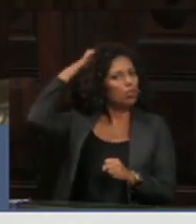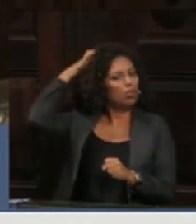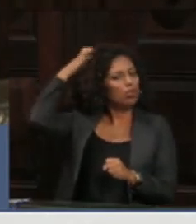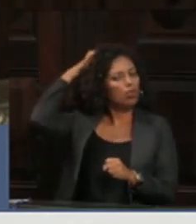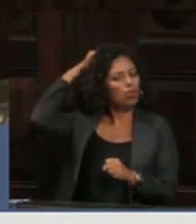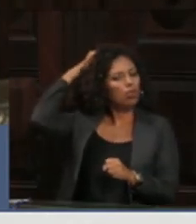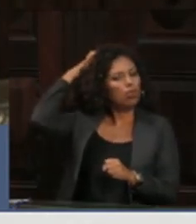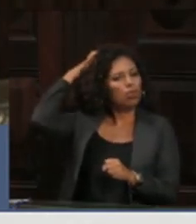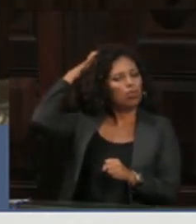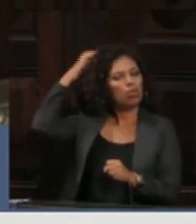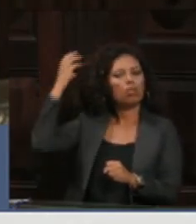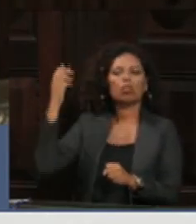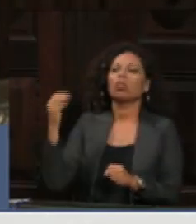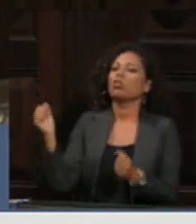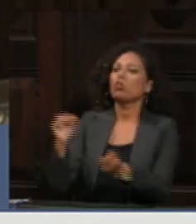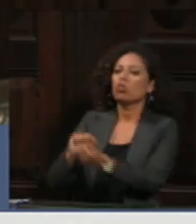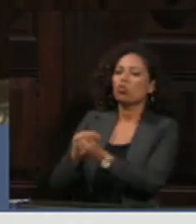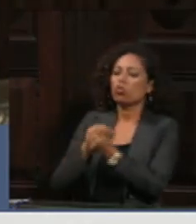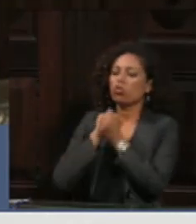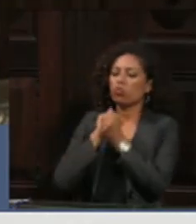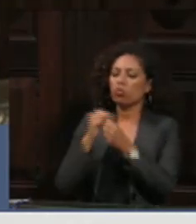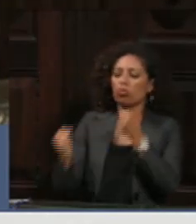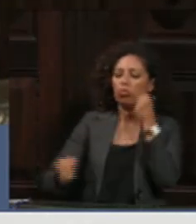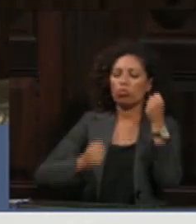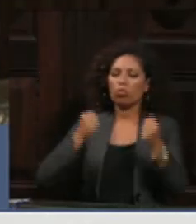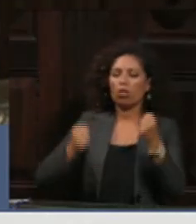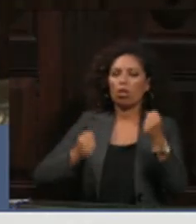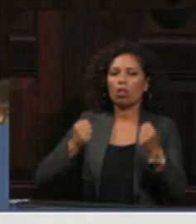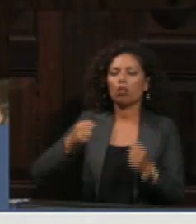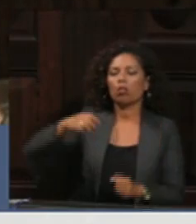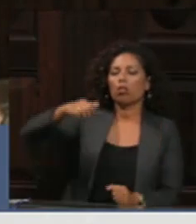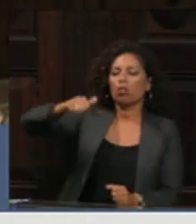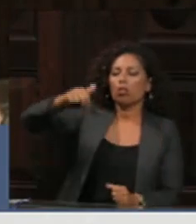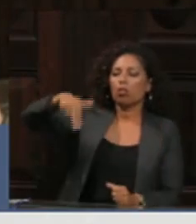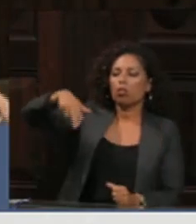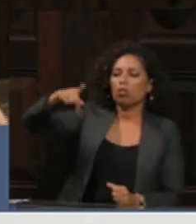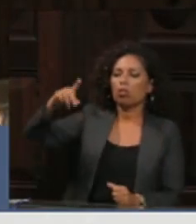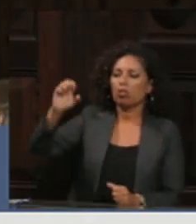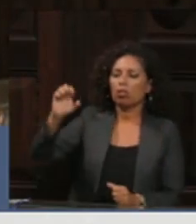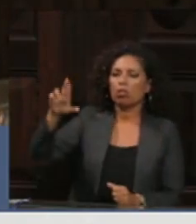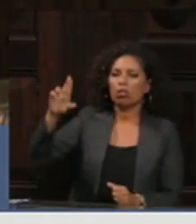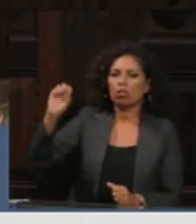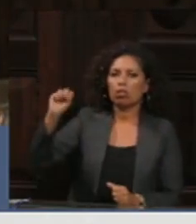da vereadora Marielle e de seu motorista Anderson.